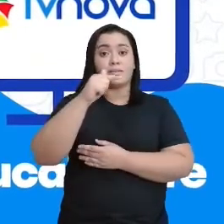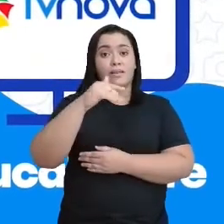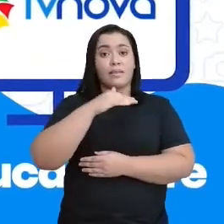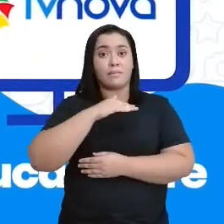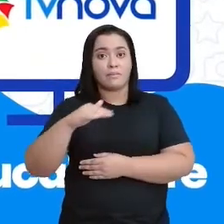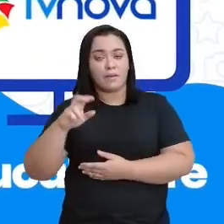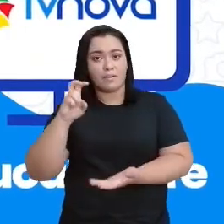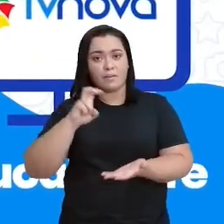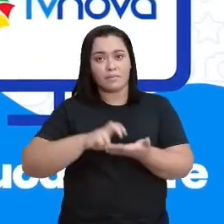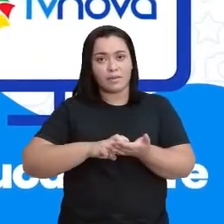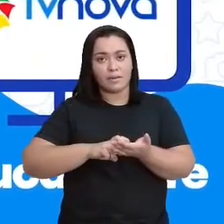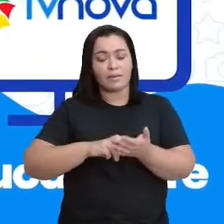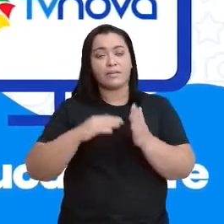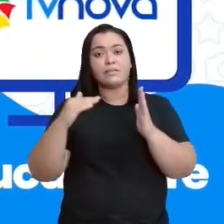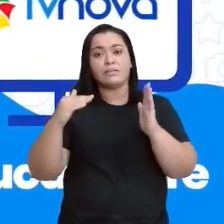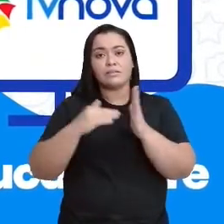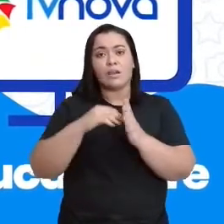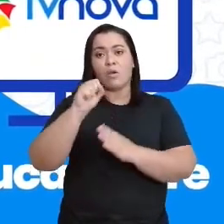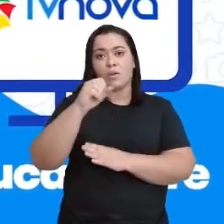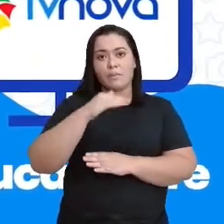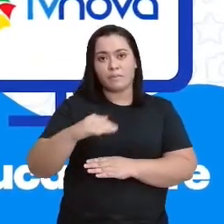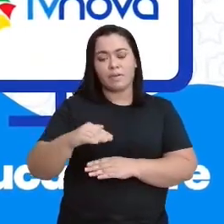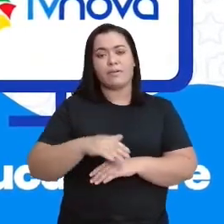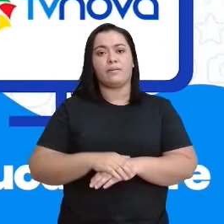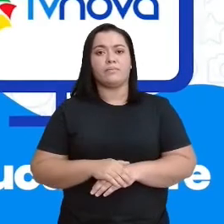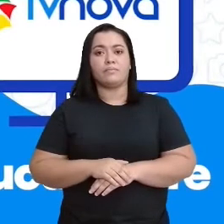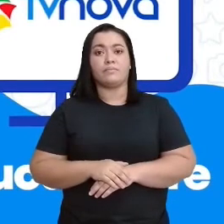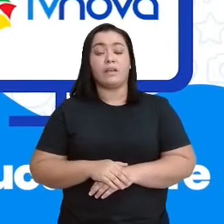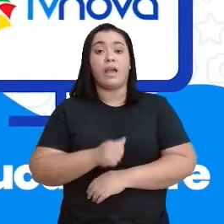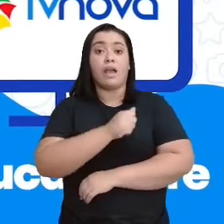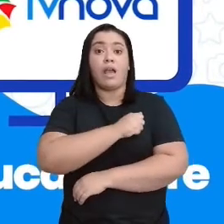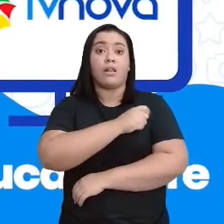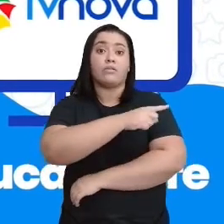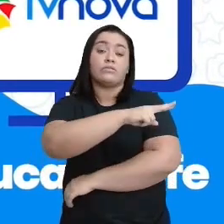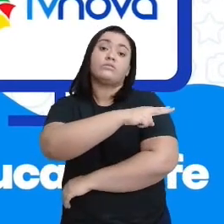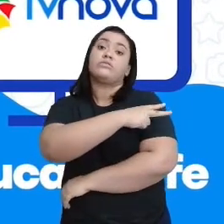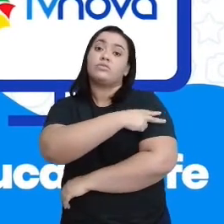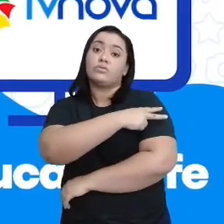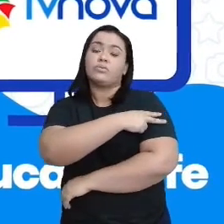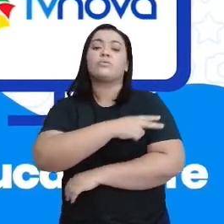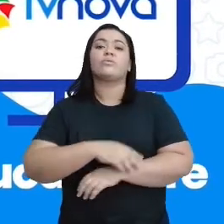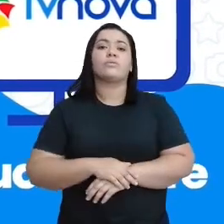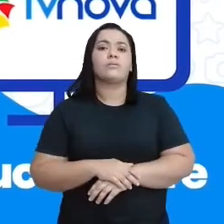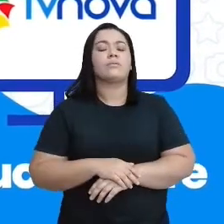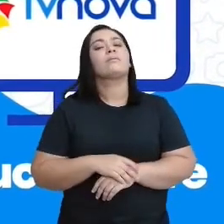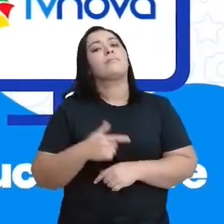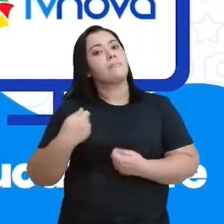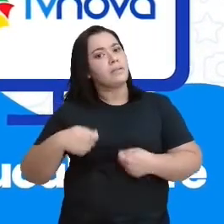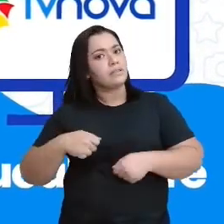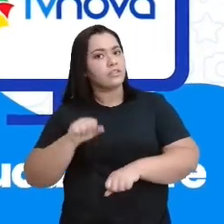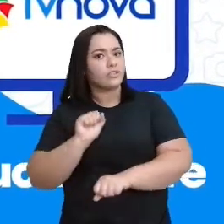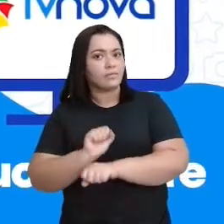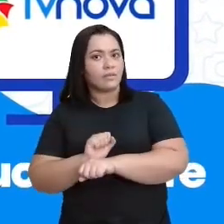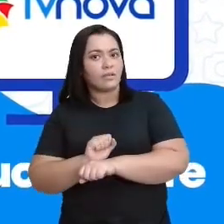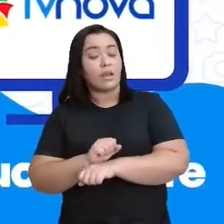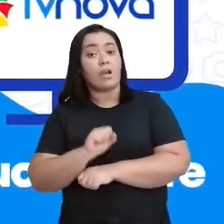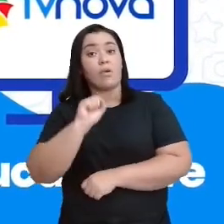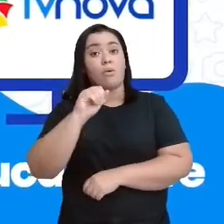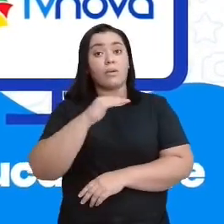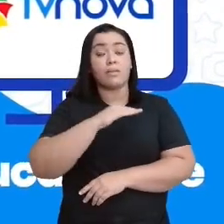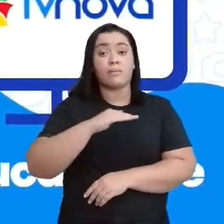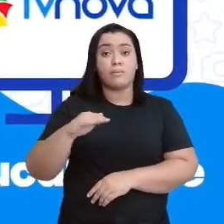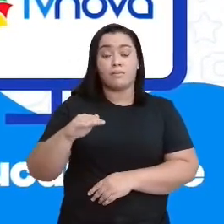da manhã e seguem até às 8h30. Já os estudantes do segundo ano precisam estar a postos a partir das 8h30 da